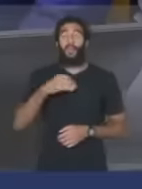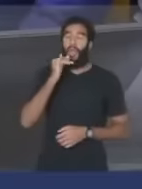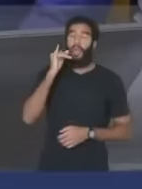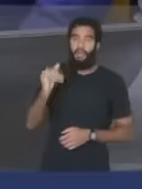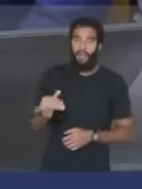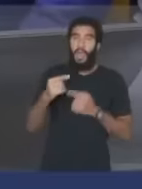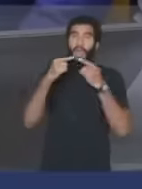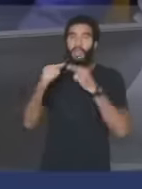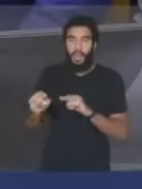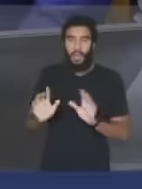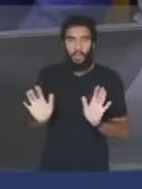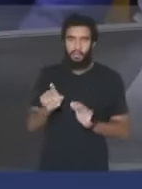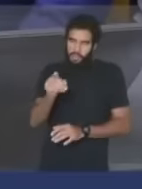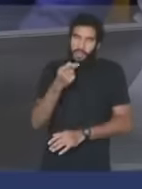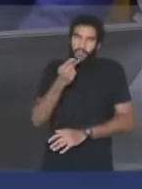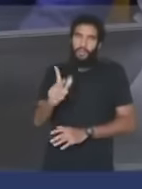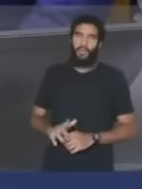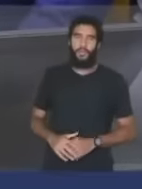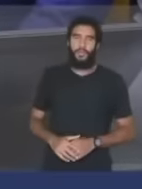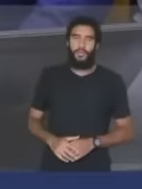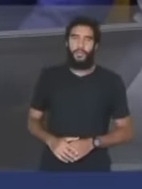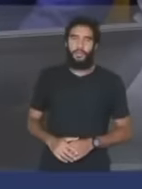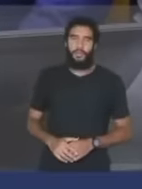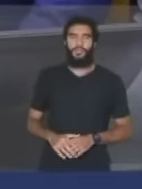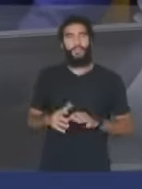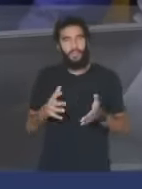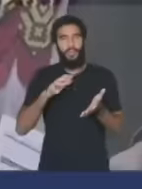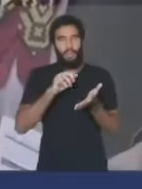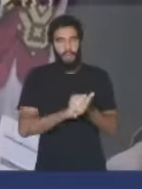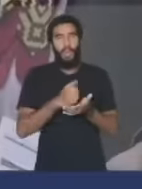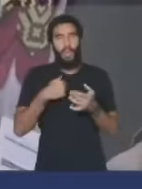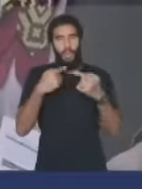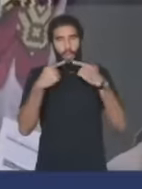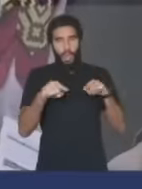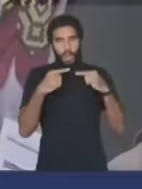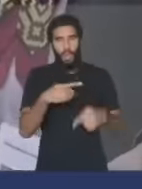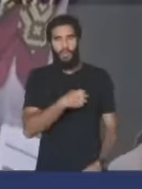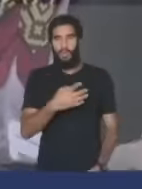Essa palavra é de Vossa Excelência. Então, tá? que fique registrado que não ataquei o seu filho, que nem eu conheço.